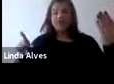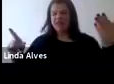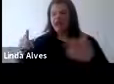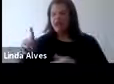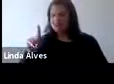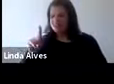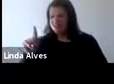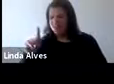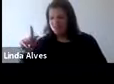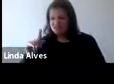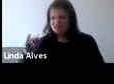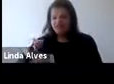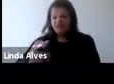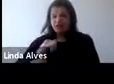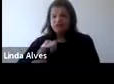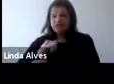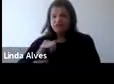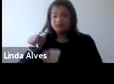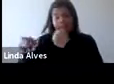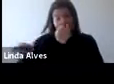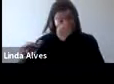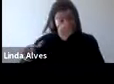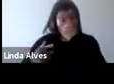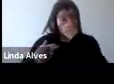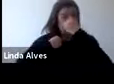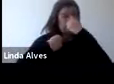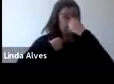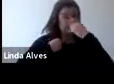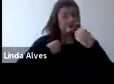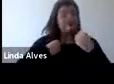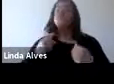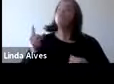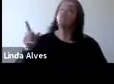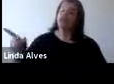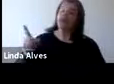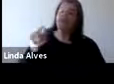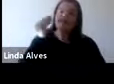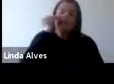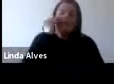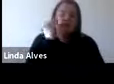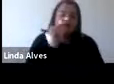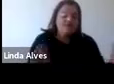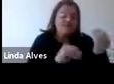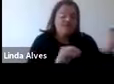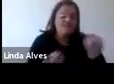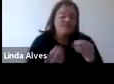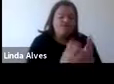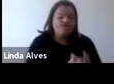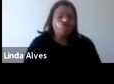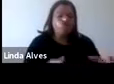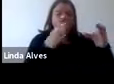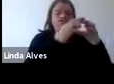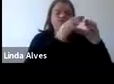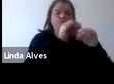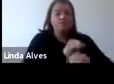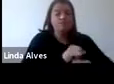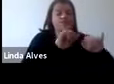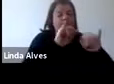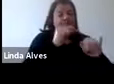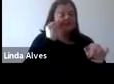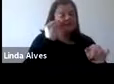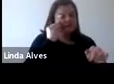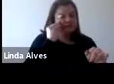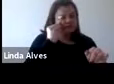A primeira, ele está ocupado em passar o barbante no embrulho, na confusão que ele anunciou, e,